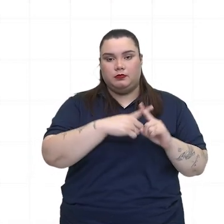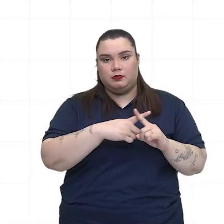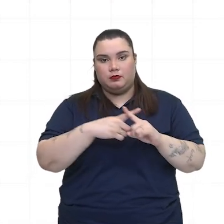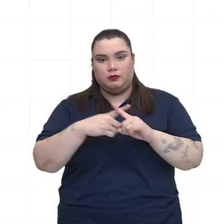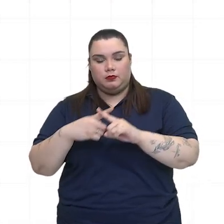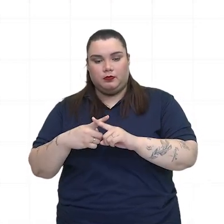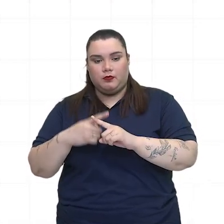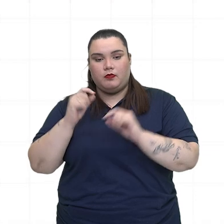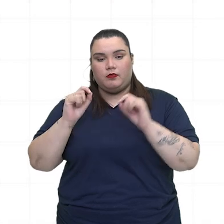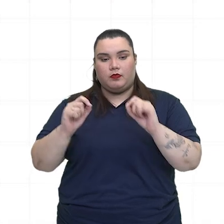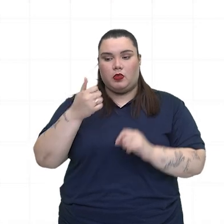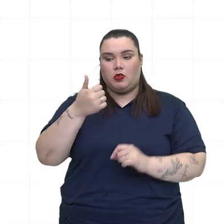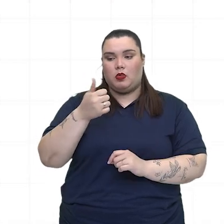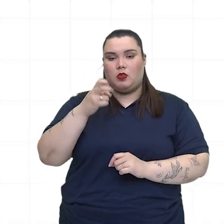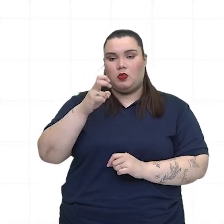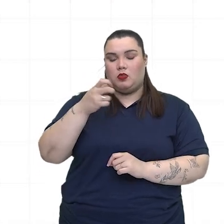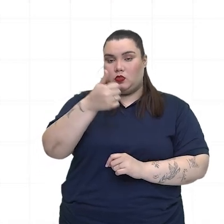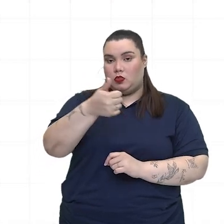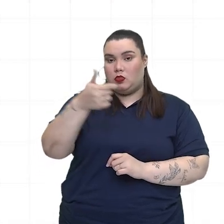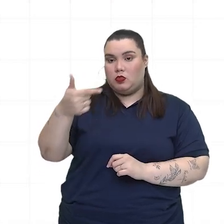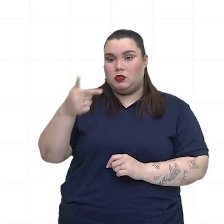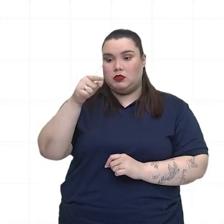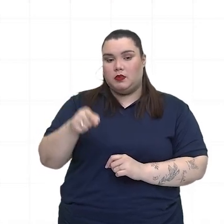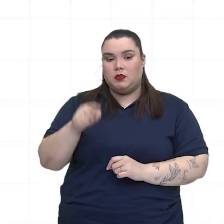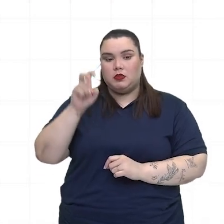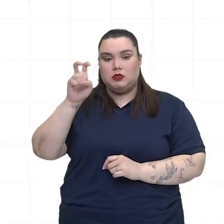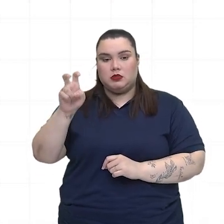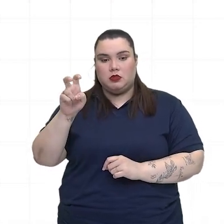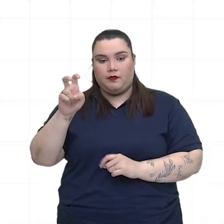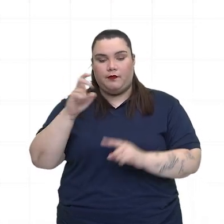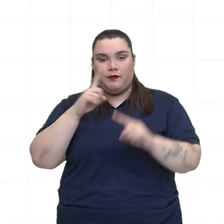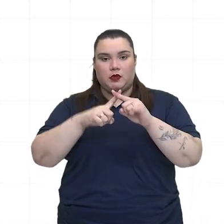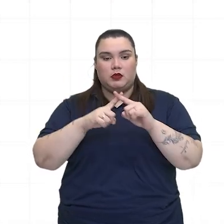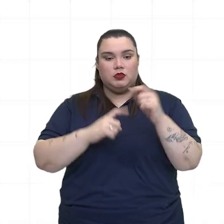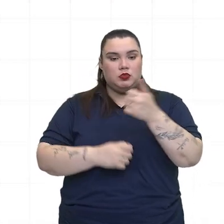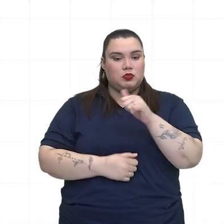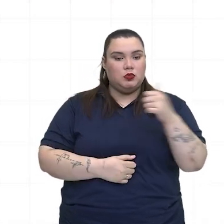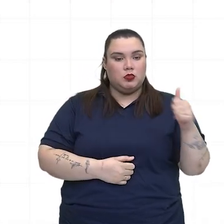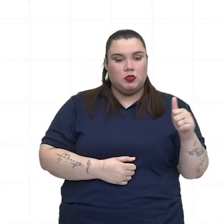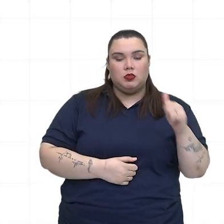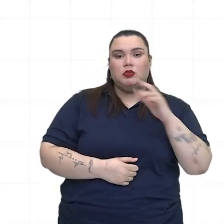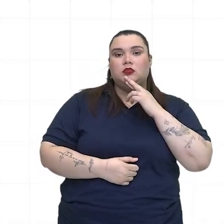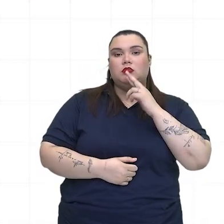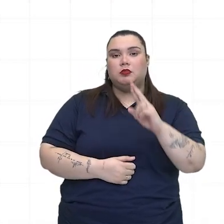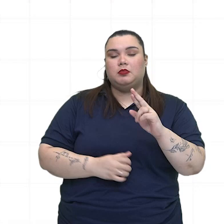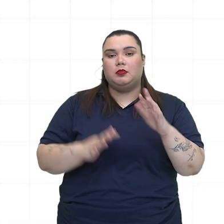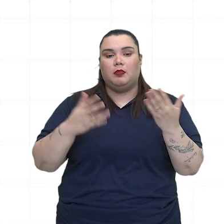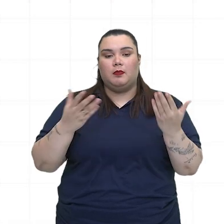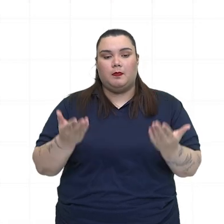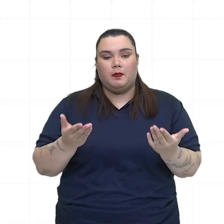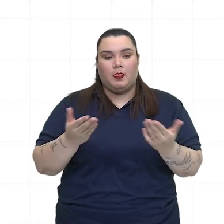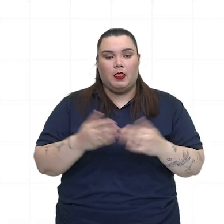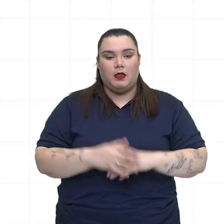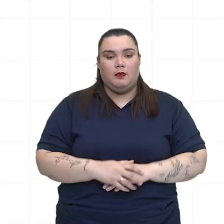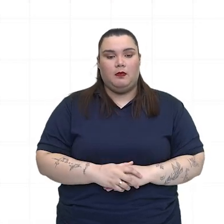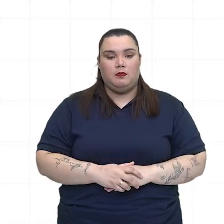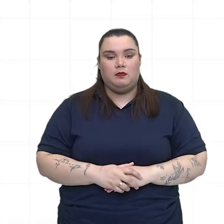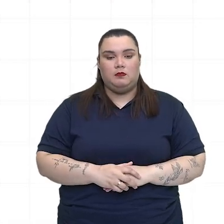multiplicamos 12,5 por 11, né? Eu vou